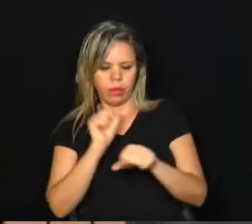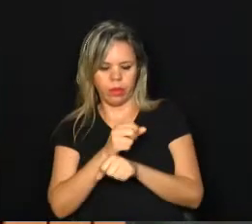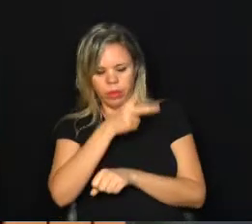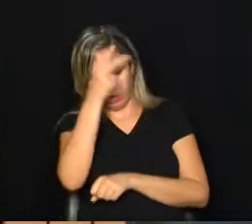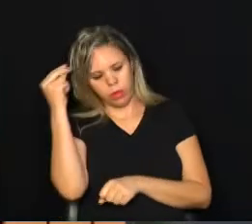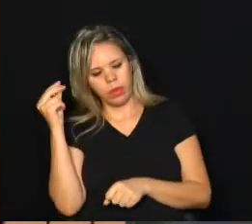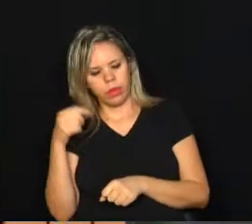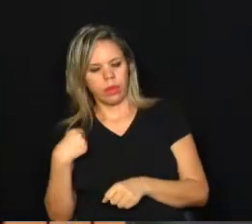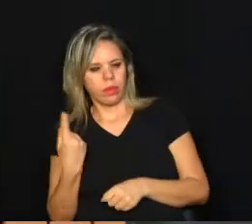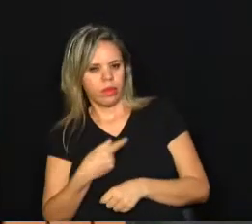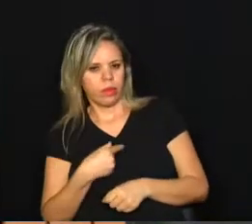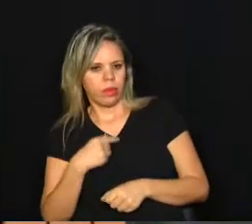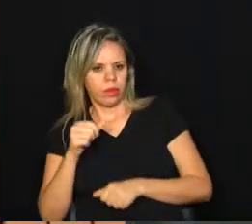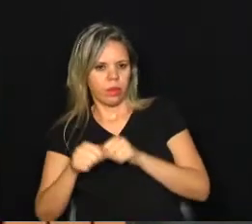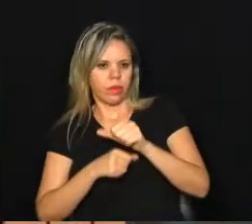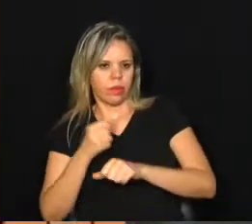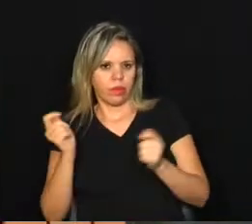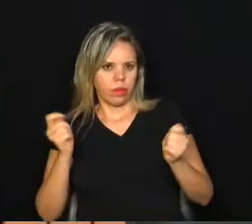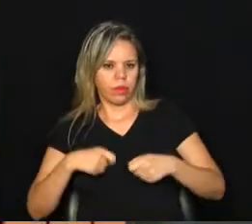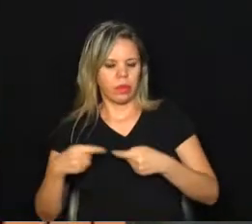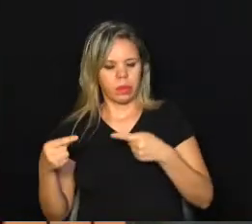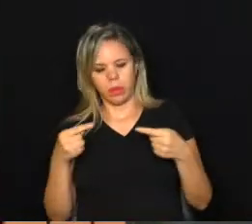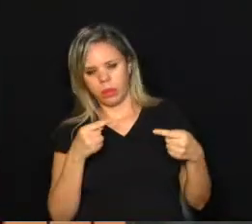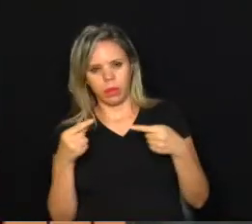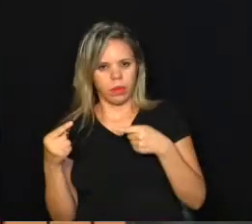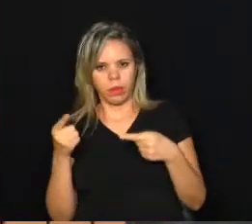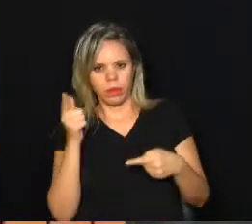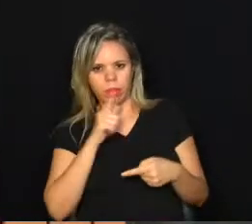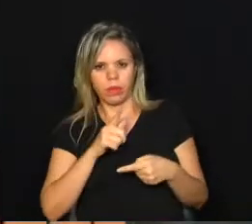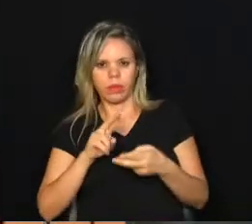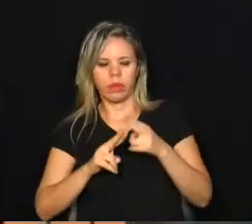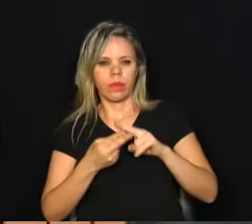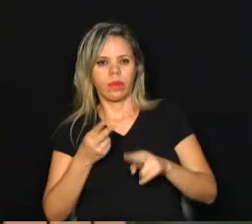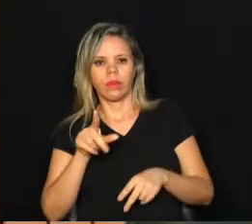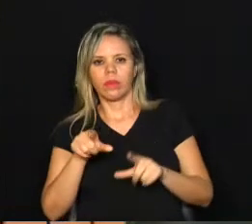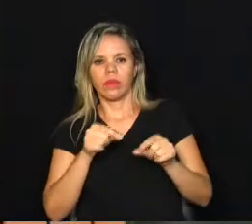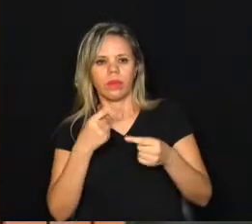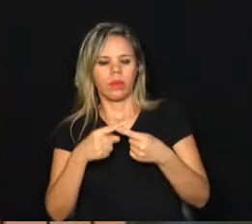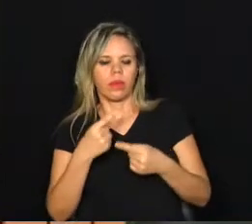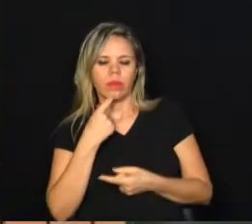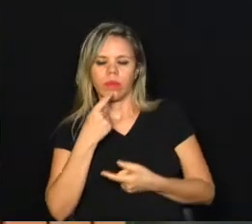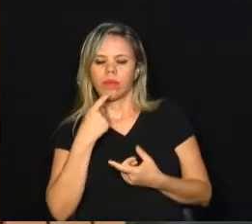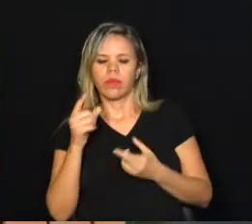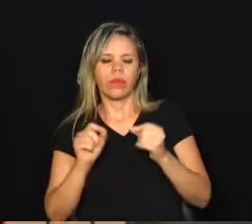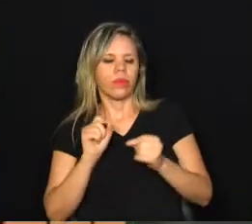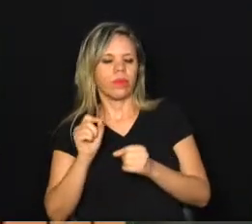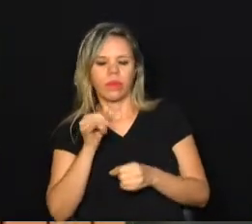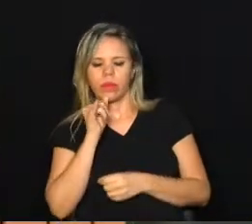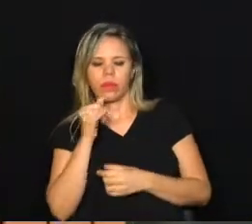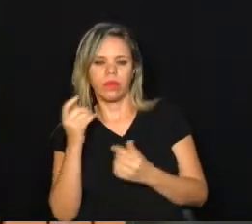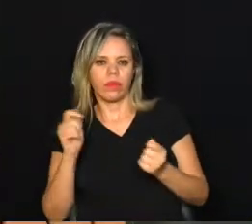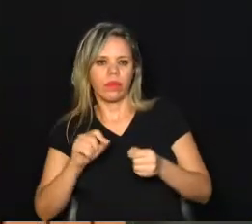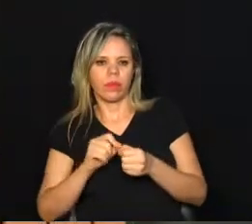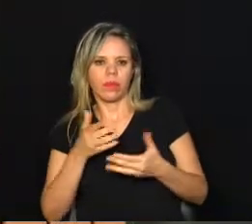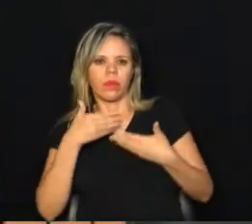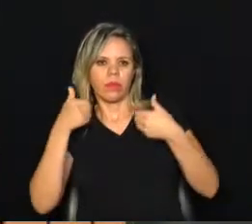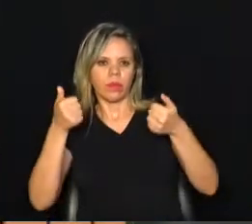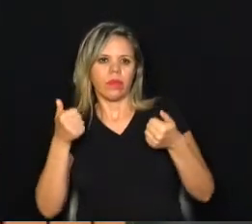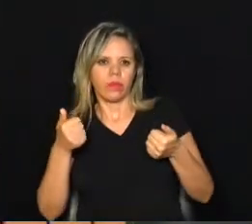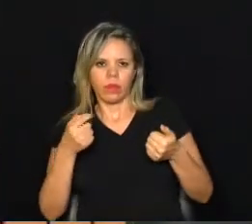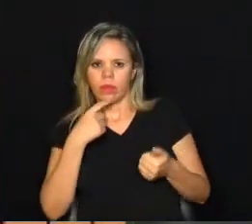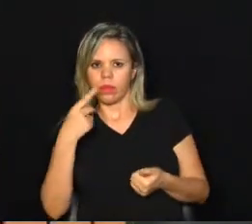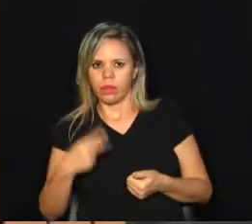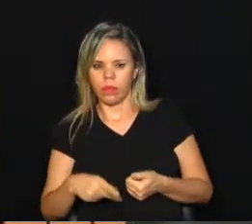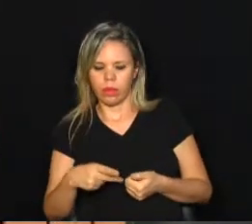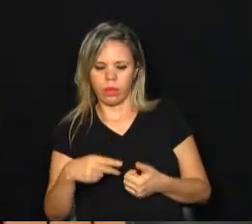público para se tornarem mais competitivas? Por que escolheram Campinas? O que poderia ser melhor aqui em Campinas